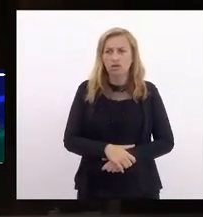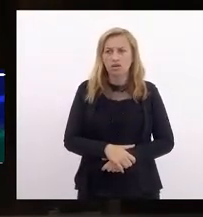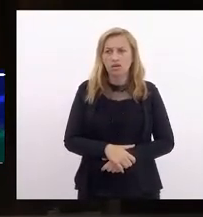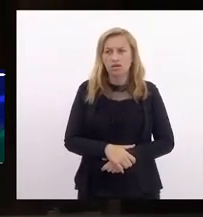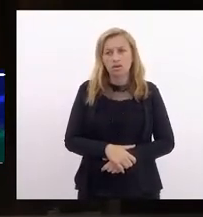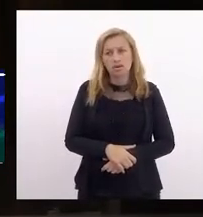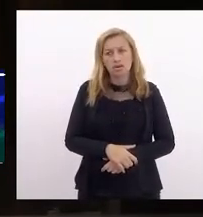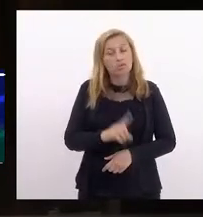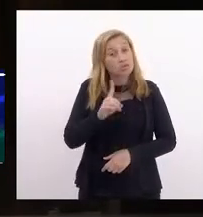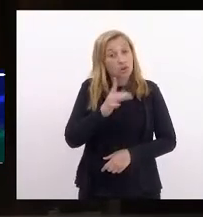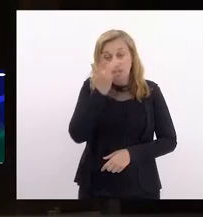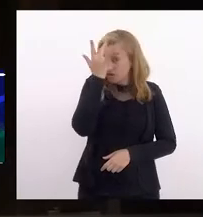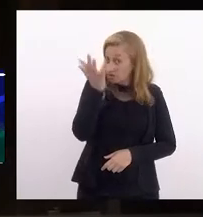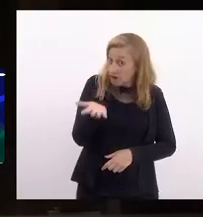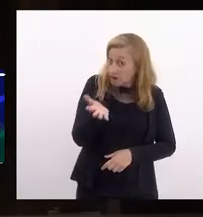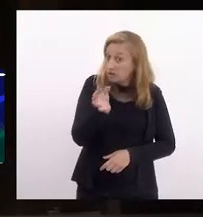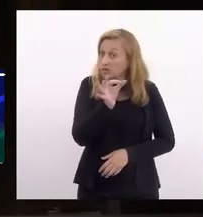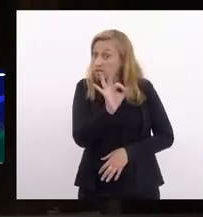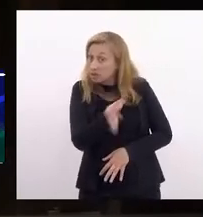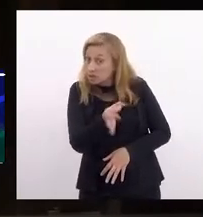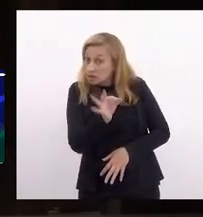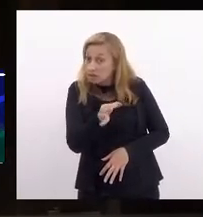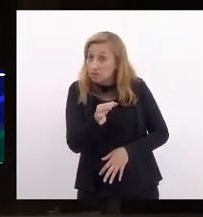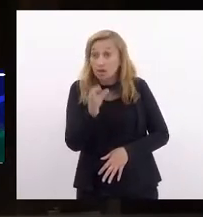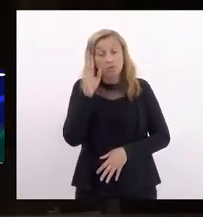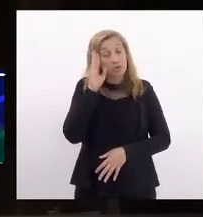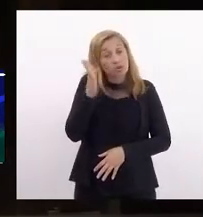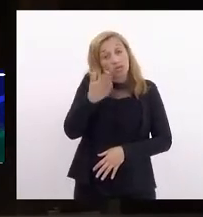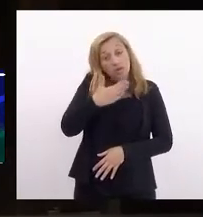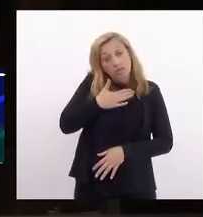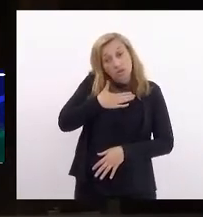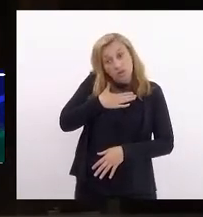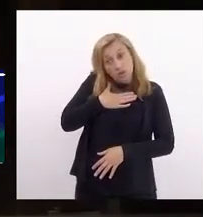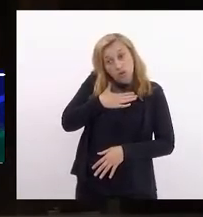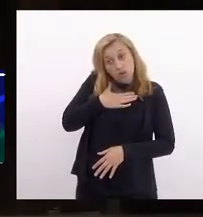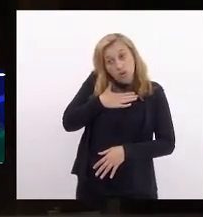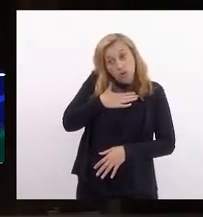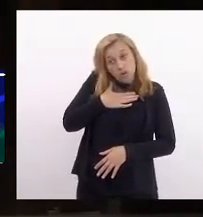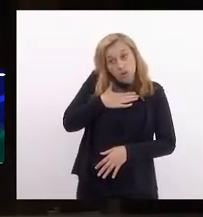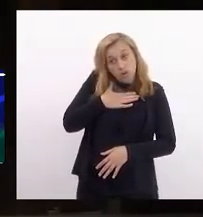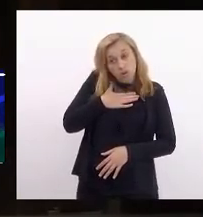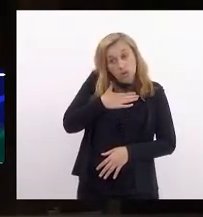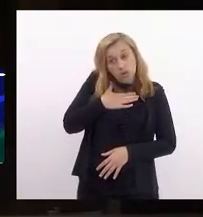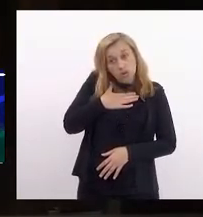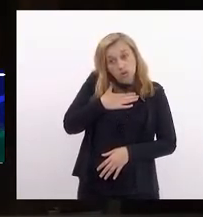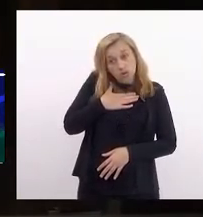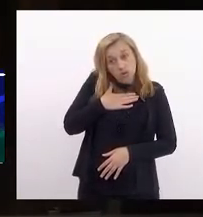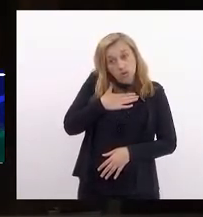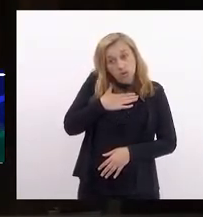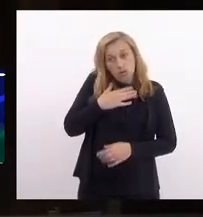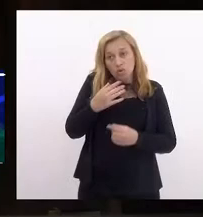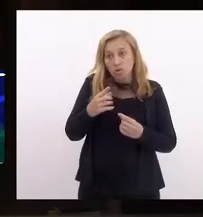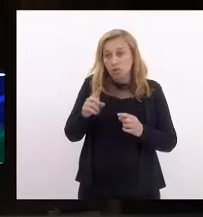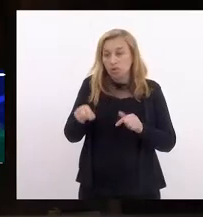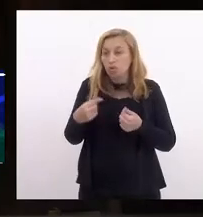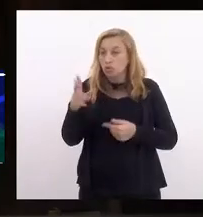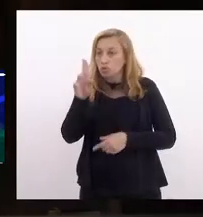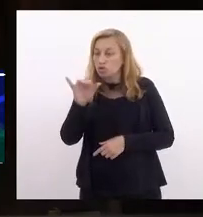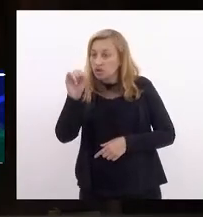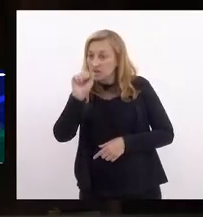Ah e não é fácil evidentemente principalmente para mim que sou grande alvo da Igreja Universal